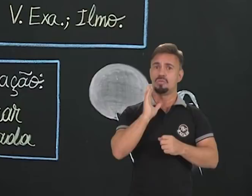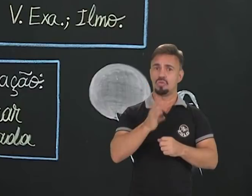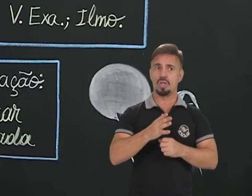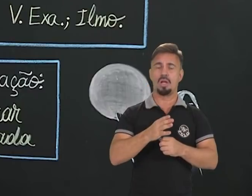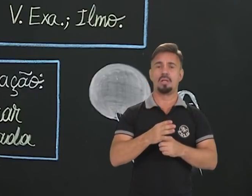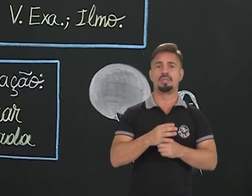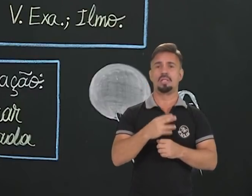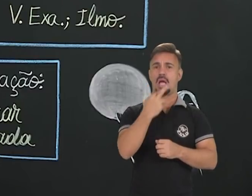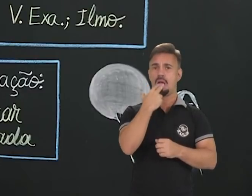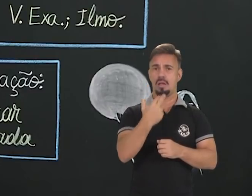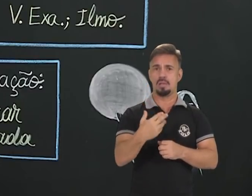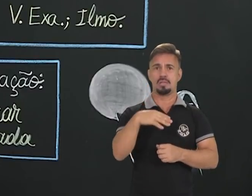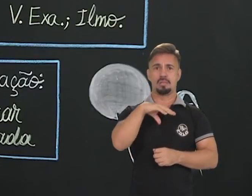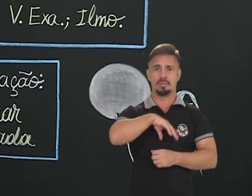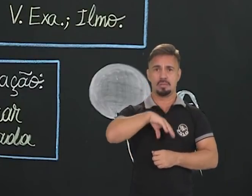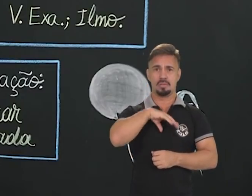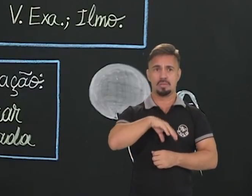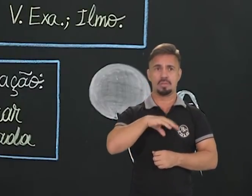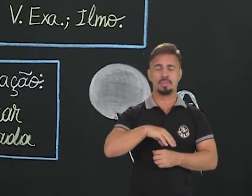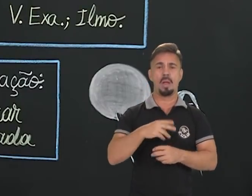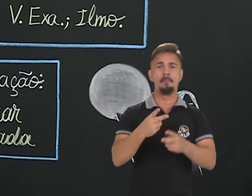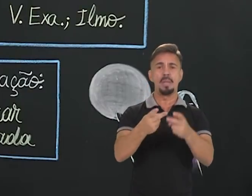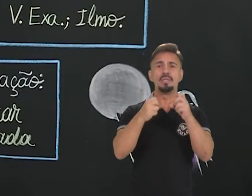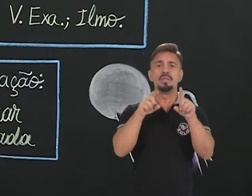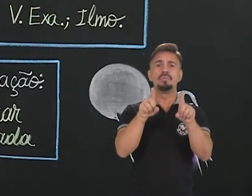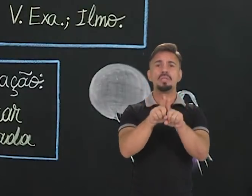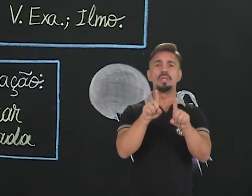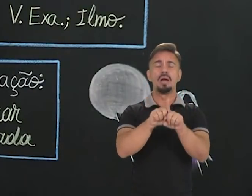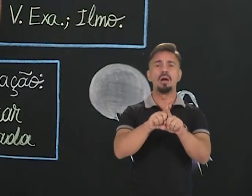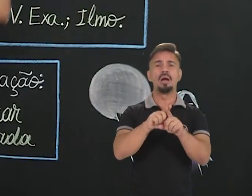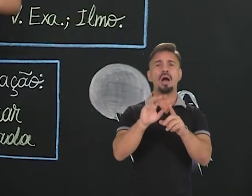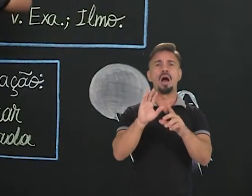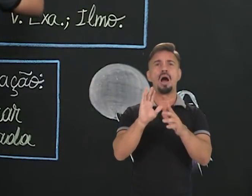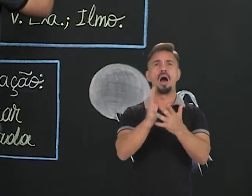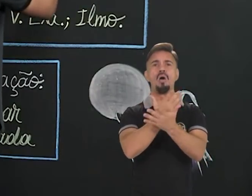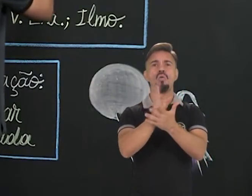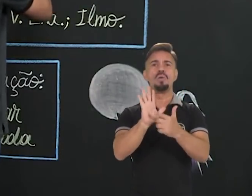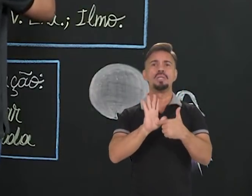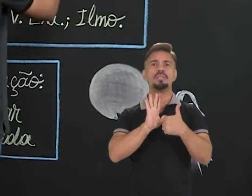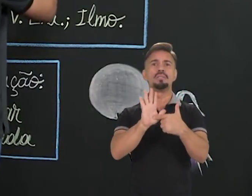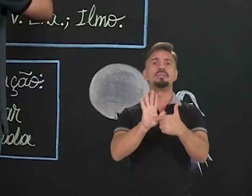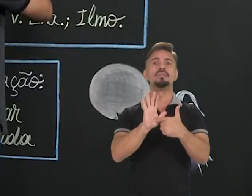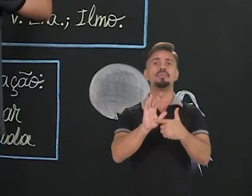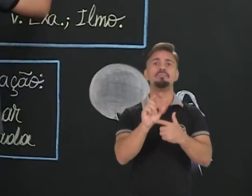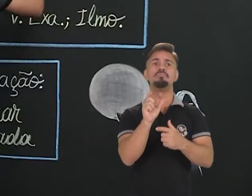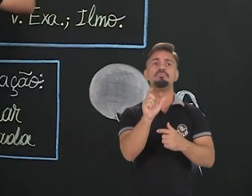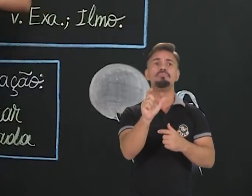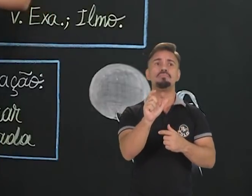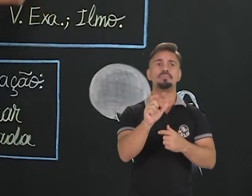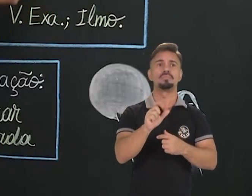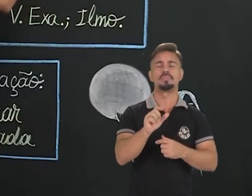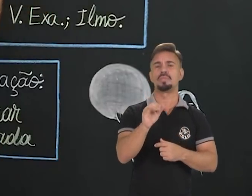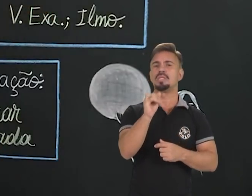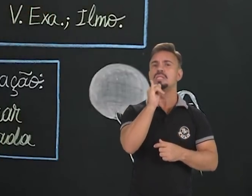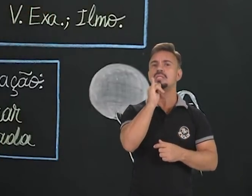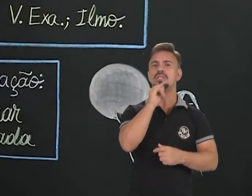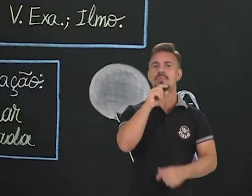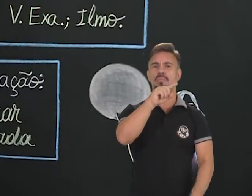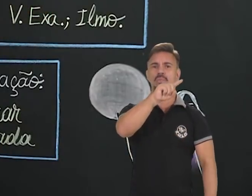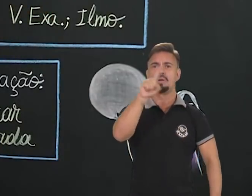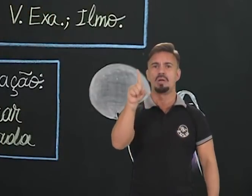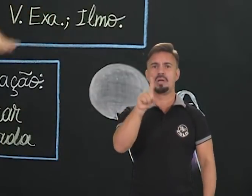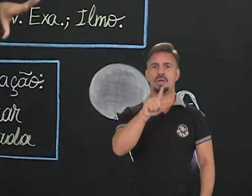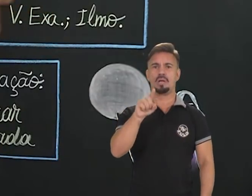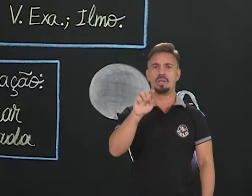incorporados ao nosso idioma. Perceba você que também algumas expressões ganham esse caráter de neologismo, como a expressão, por exemplo,